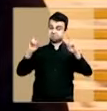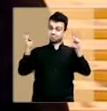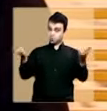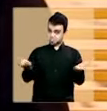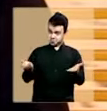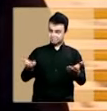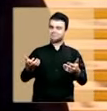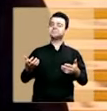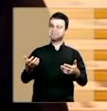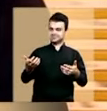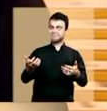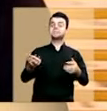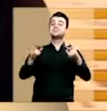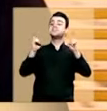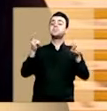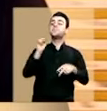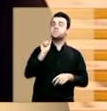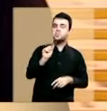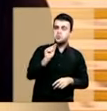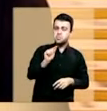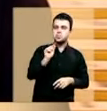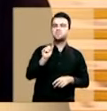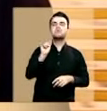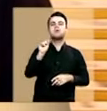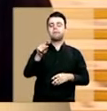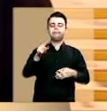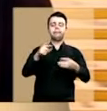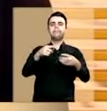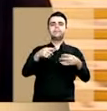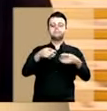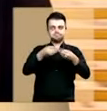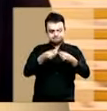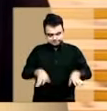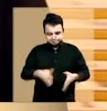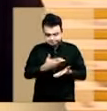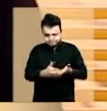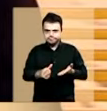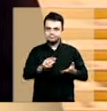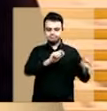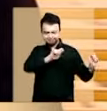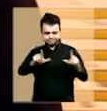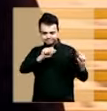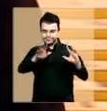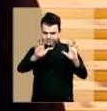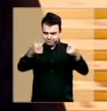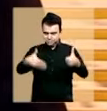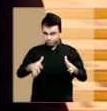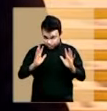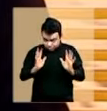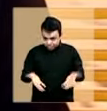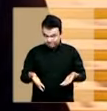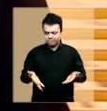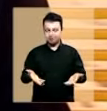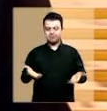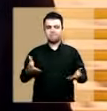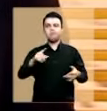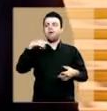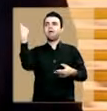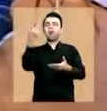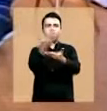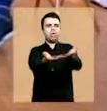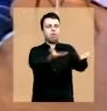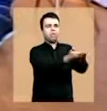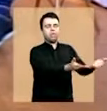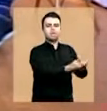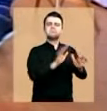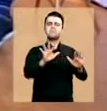E o Ponto de Vista está de volta hoje falando sobre desperdício. Nos blocos anteriores nós falamos sobre perdas, agora